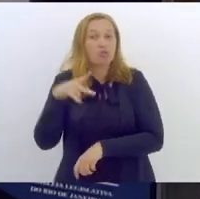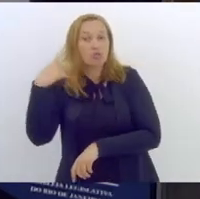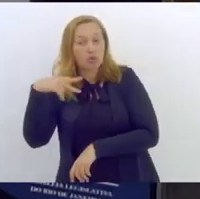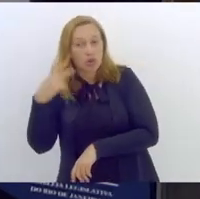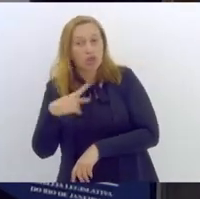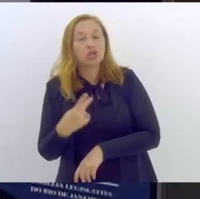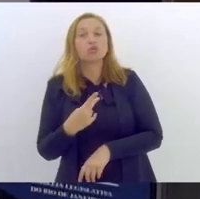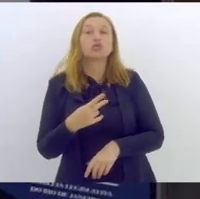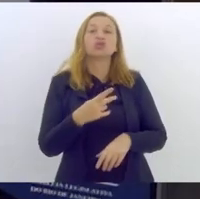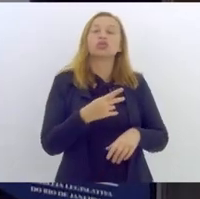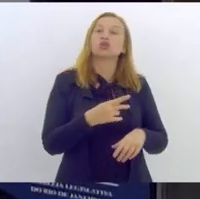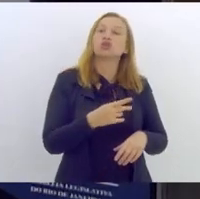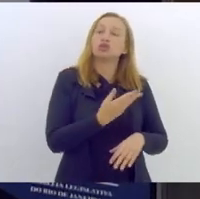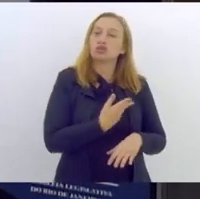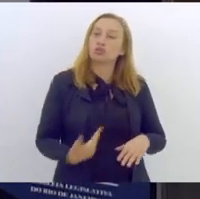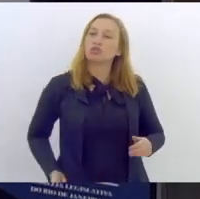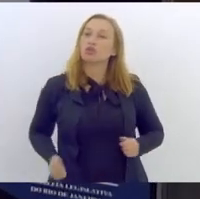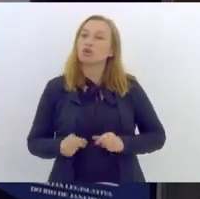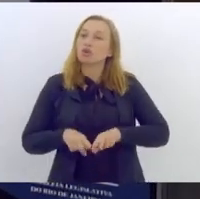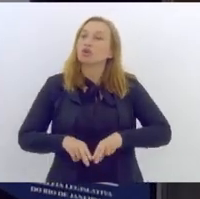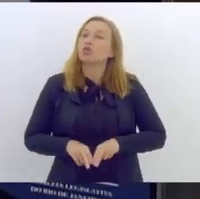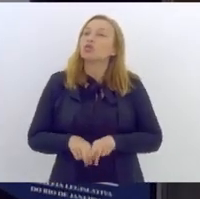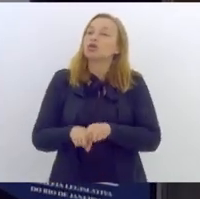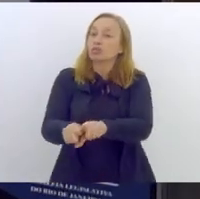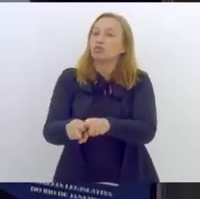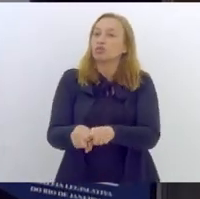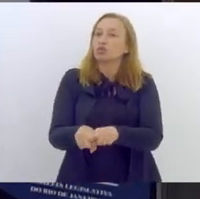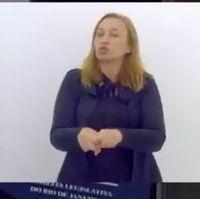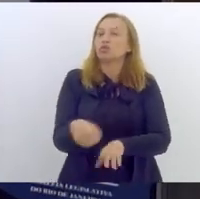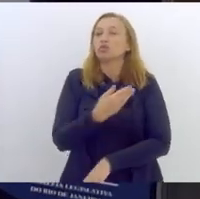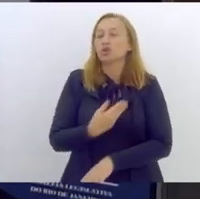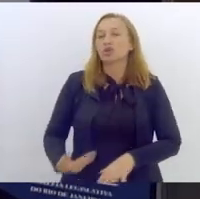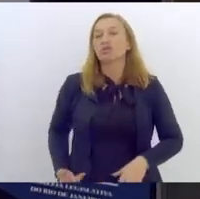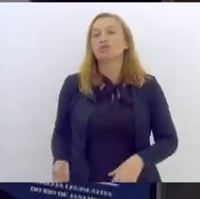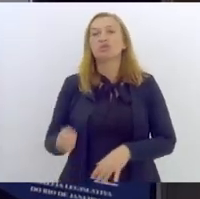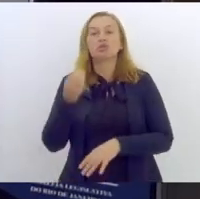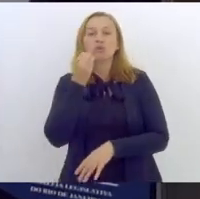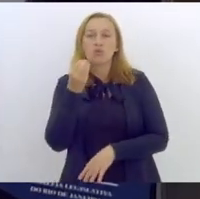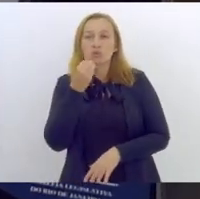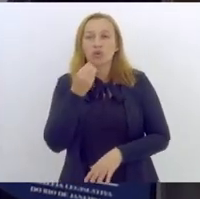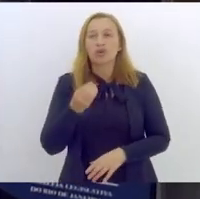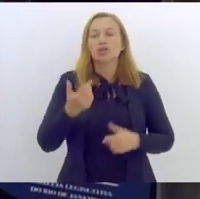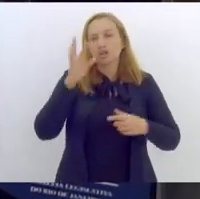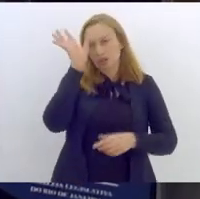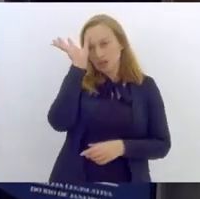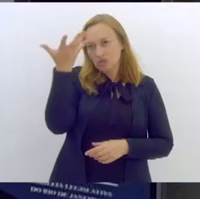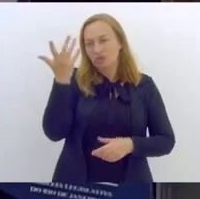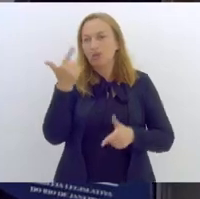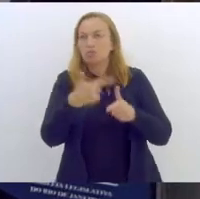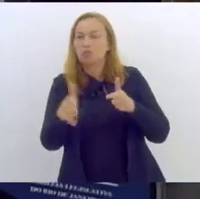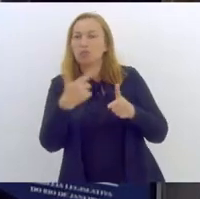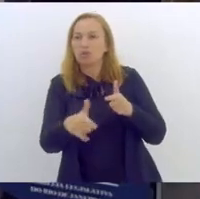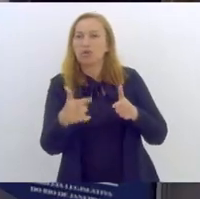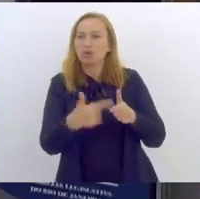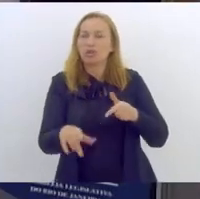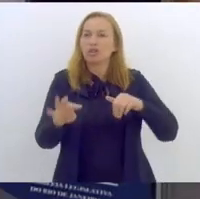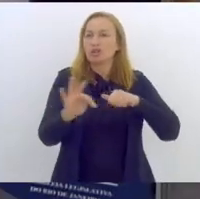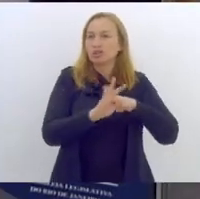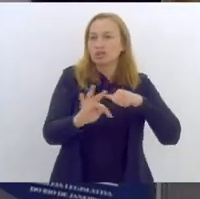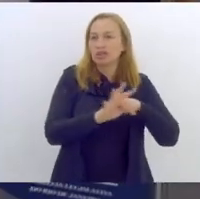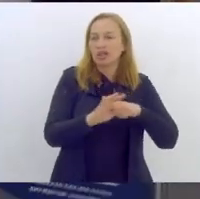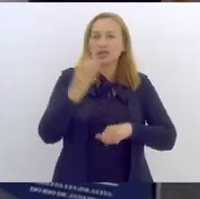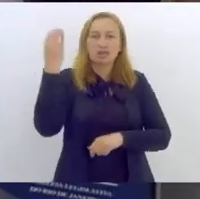todos os três caminham juntos o governo tem uma grande oportunidade de resolver o problema da polícia técnico-científica